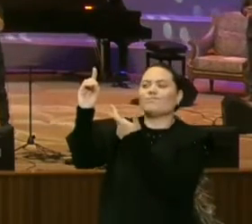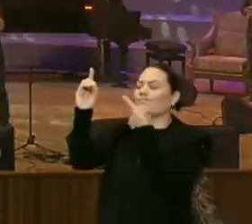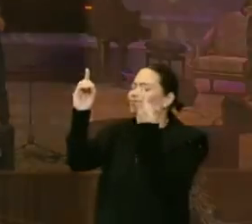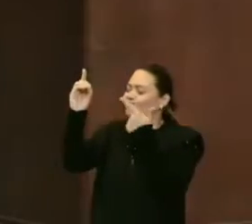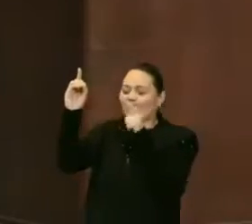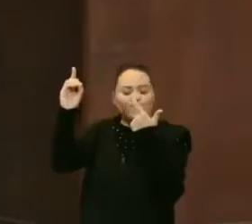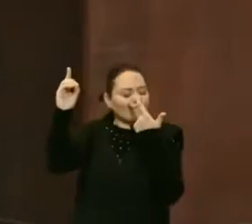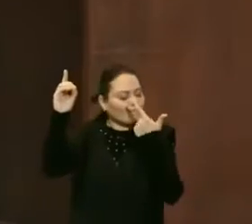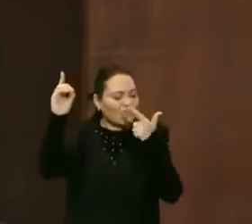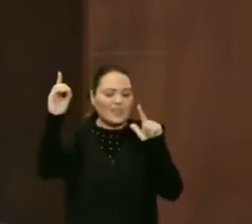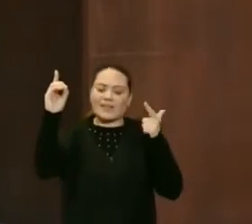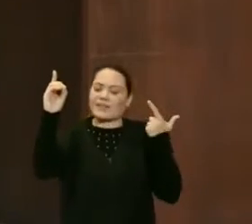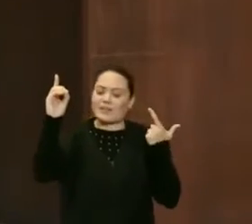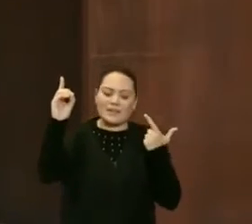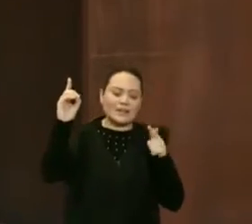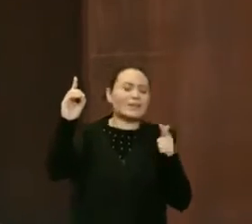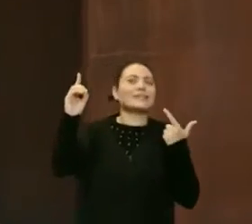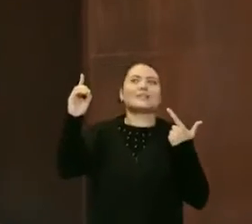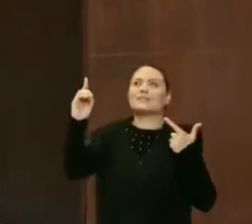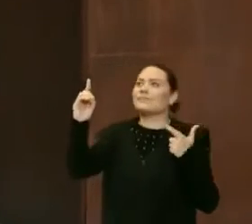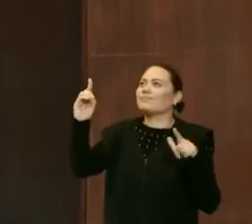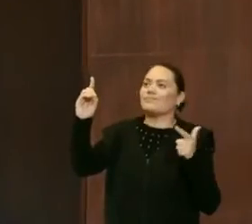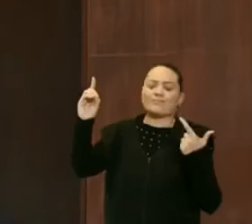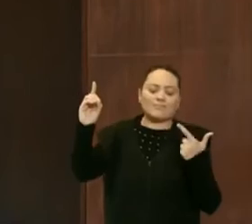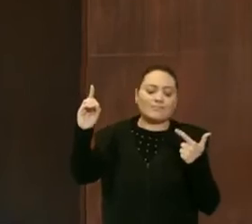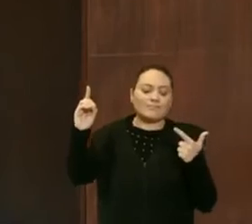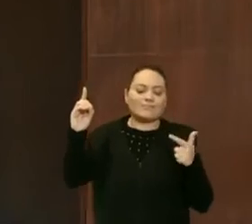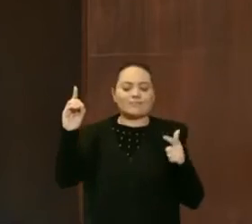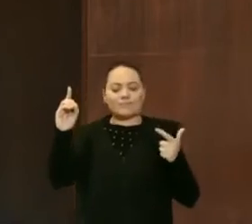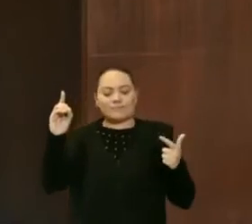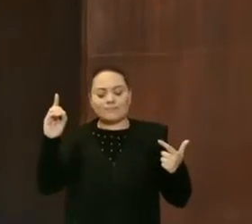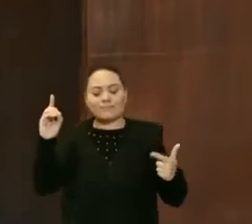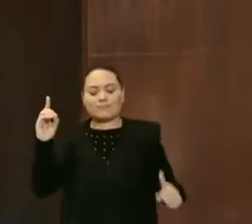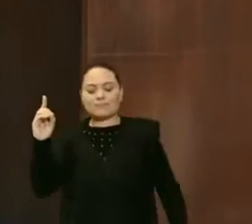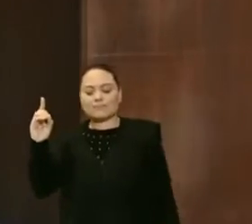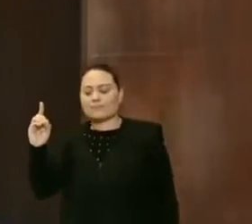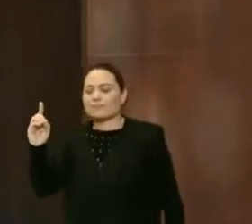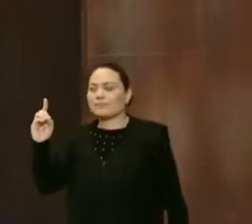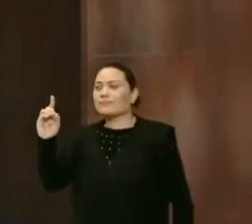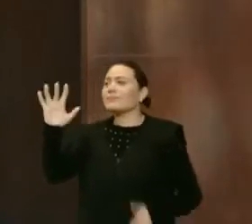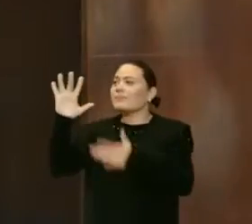não há outro igual a Ti.